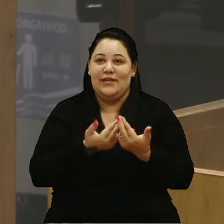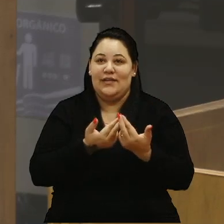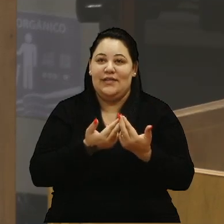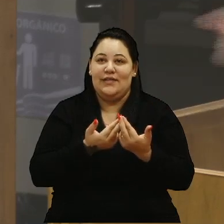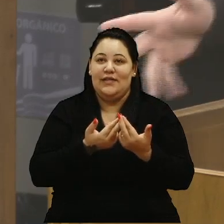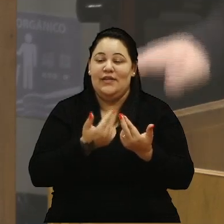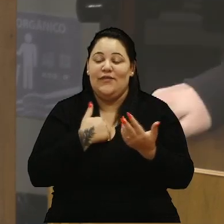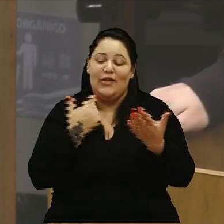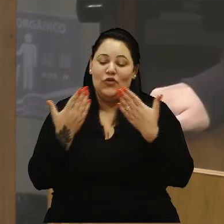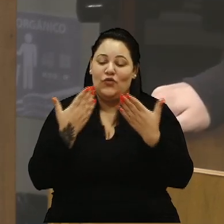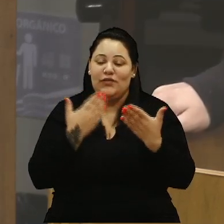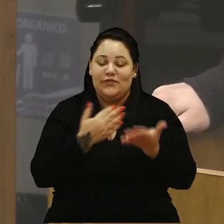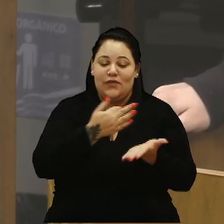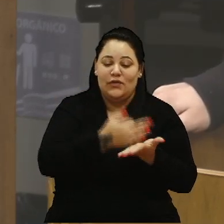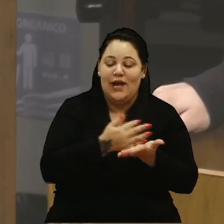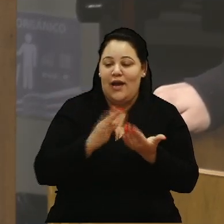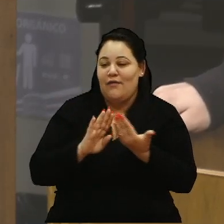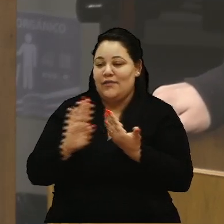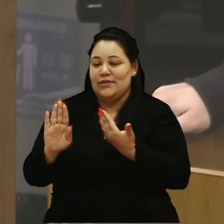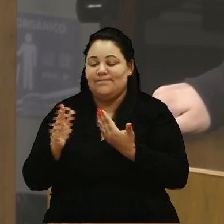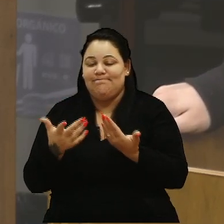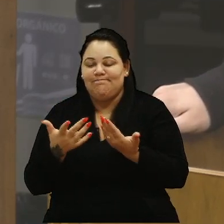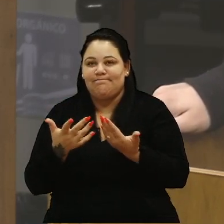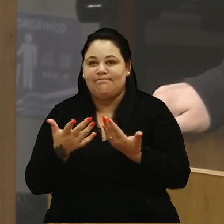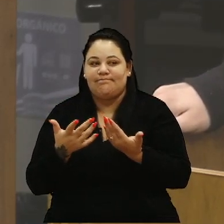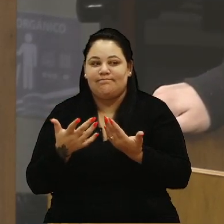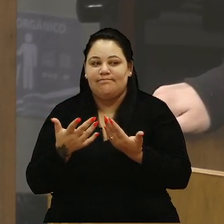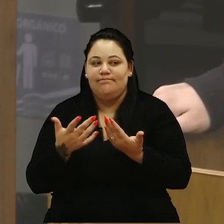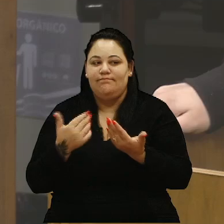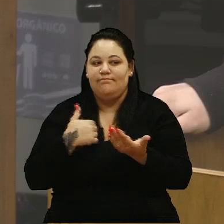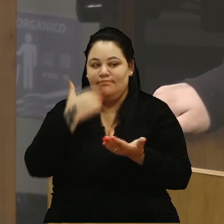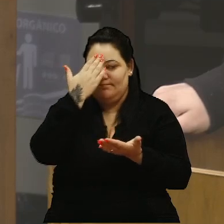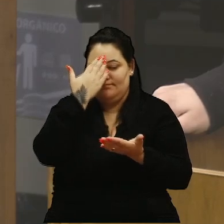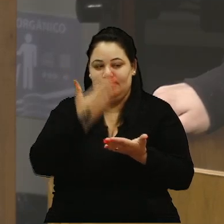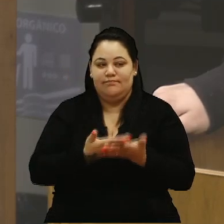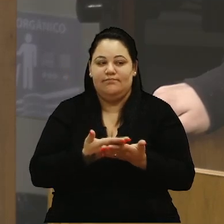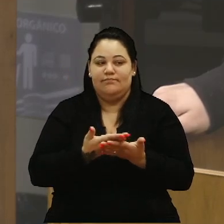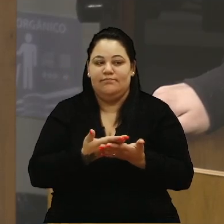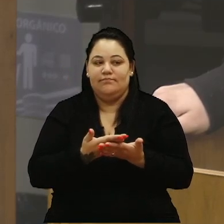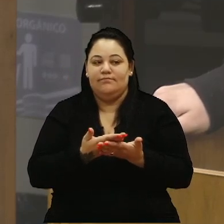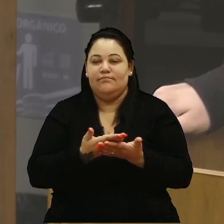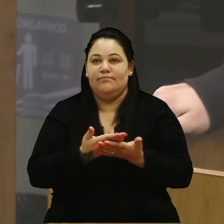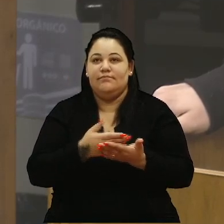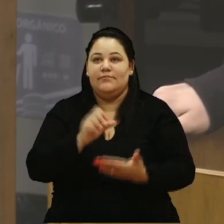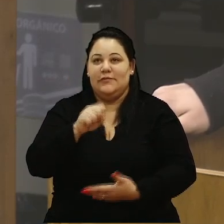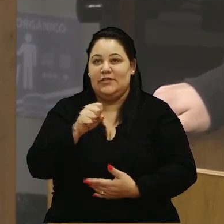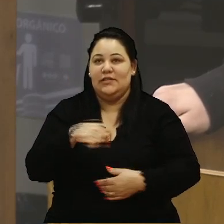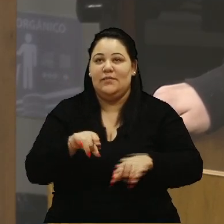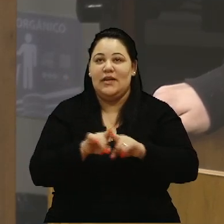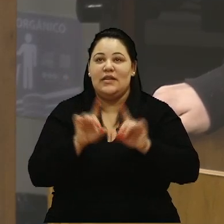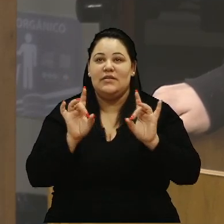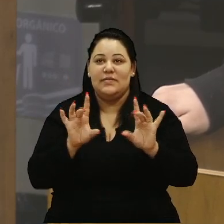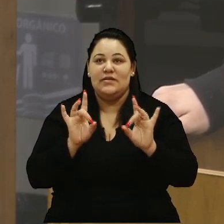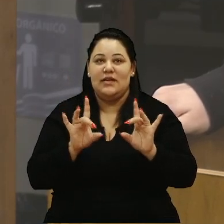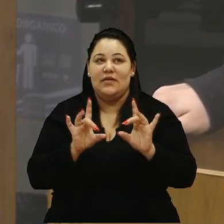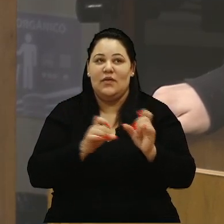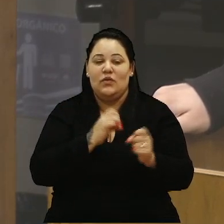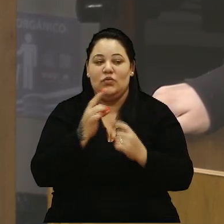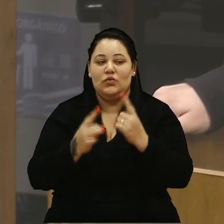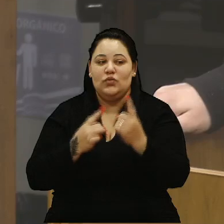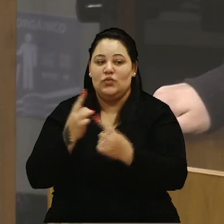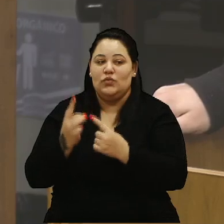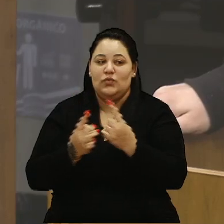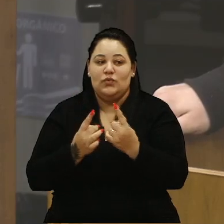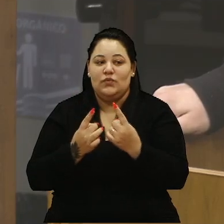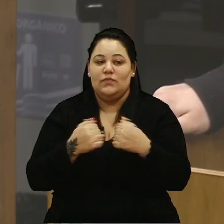às sessões e me licenciar. Acredito que nós somos em 23, e em especial aqueles que votaram no meu